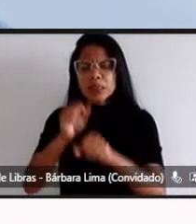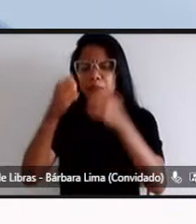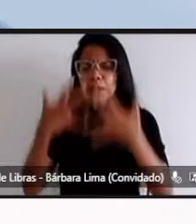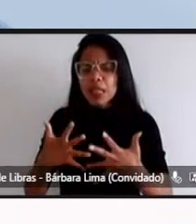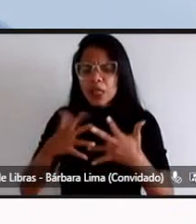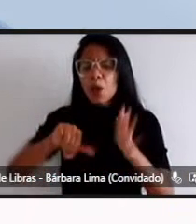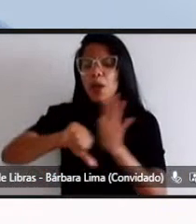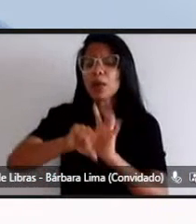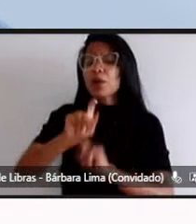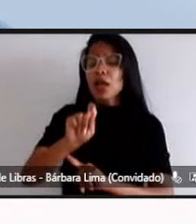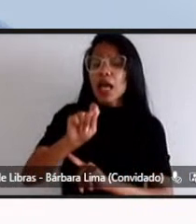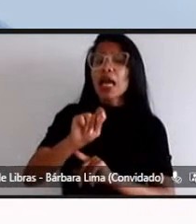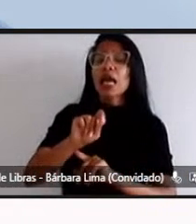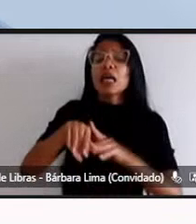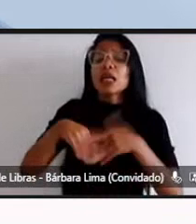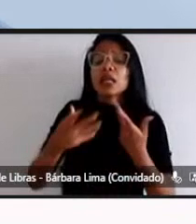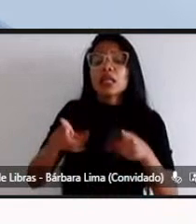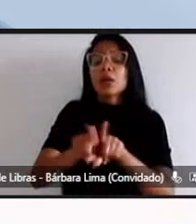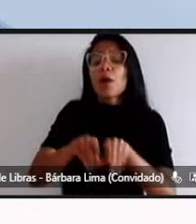adequada a quem comete os crimes.